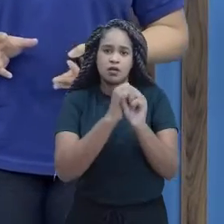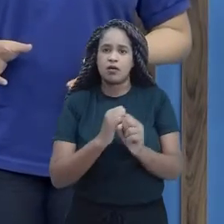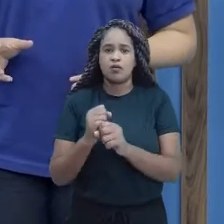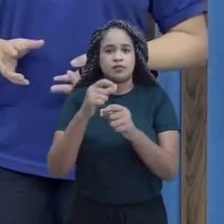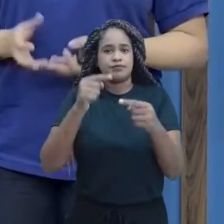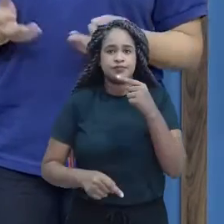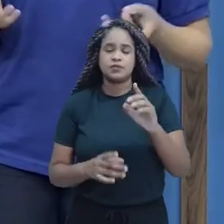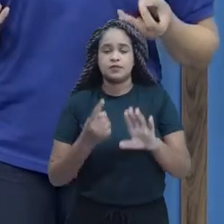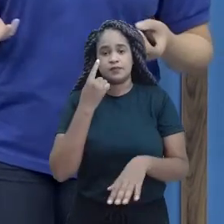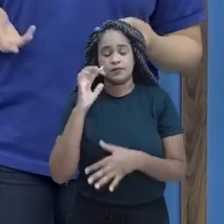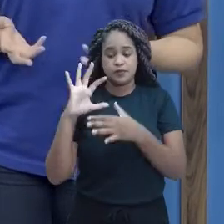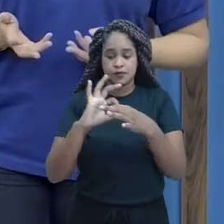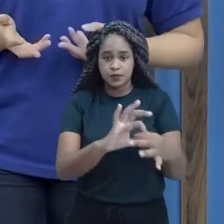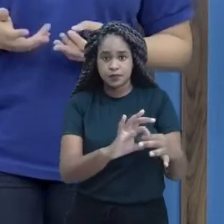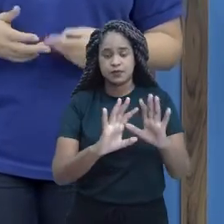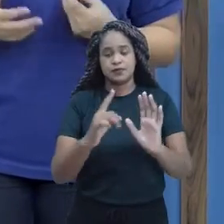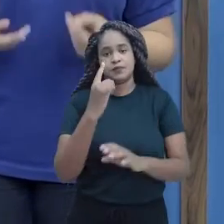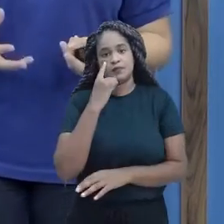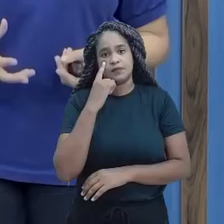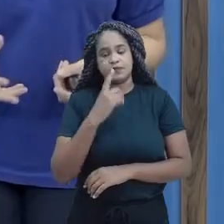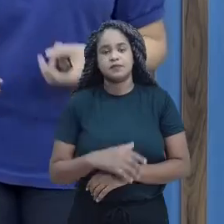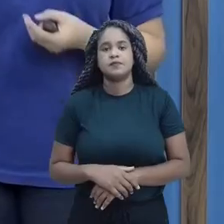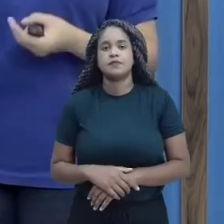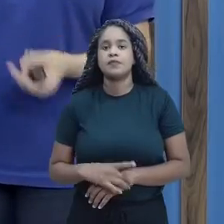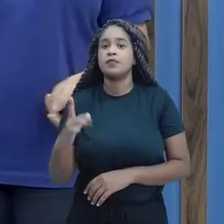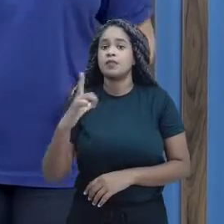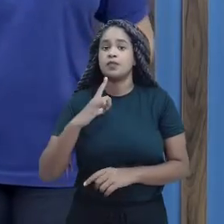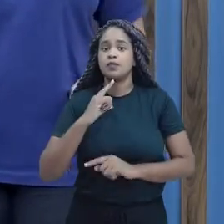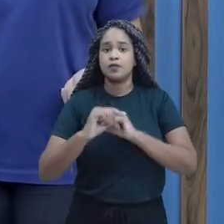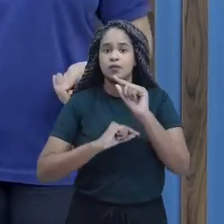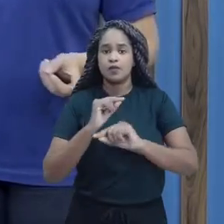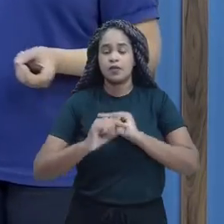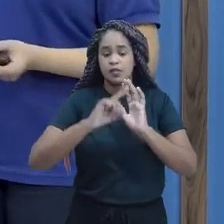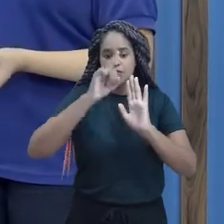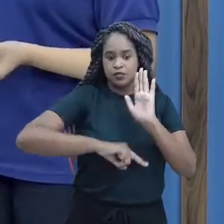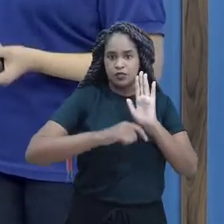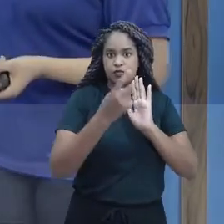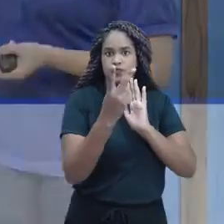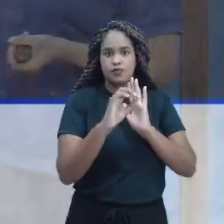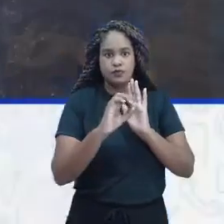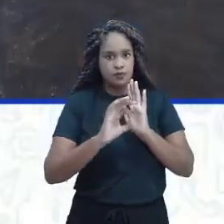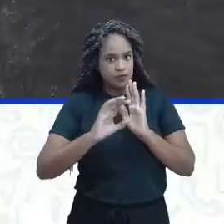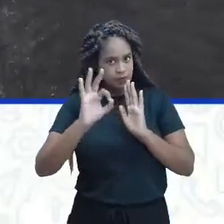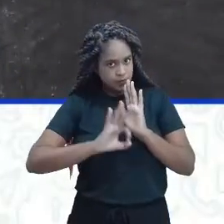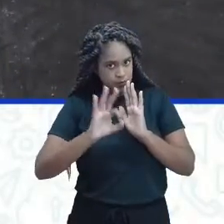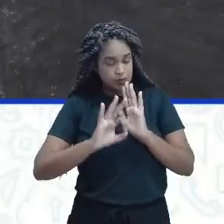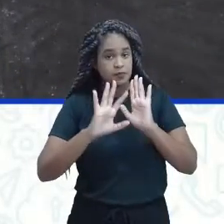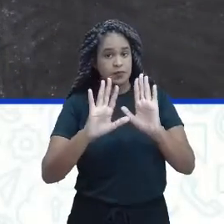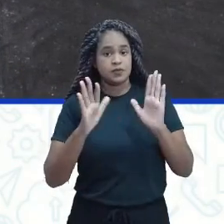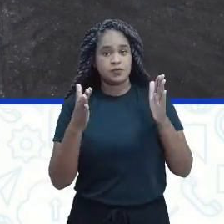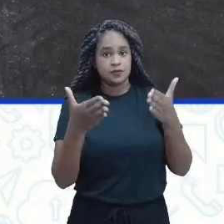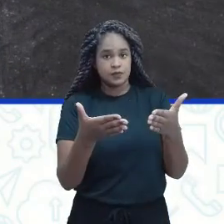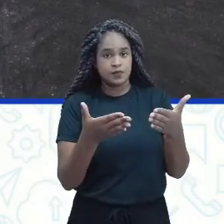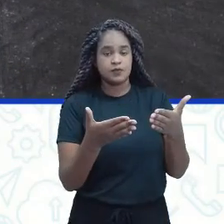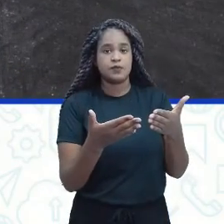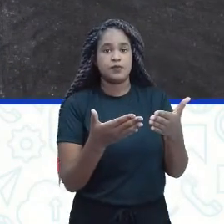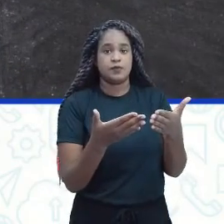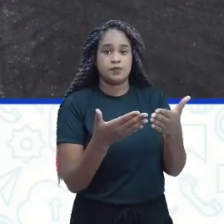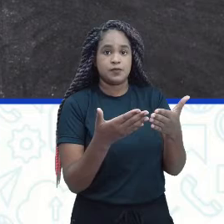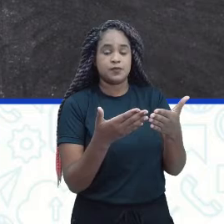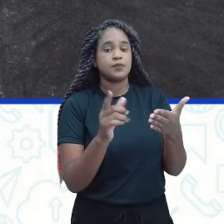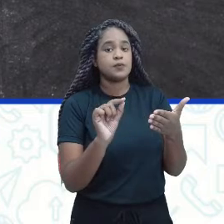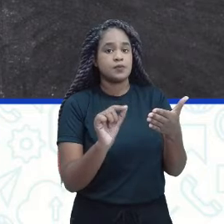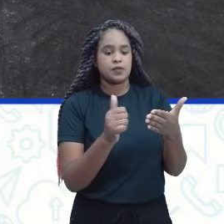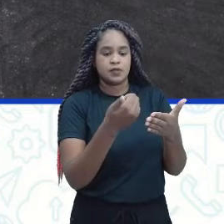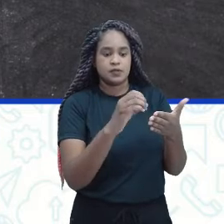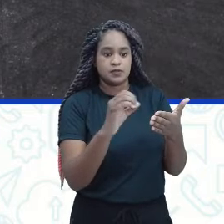como esse. Então, no contexto que a gente trouxe, houve um desconto inicialmente de 20%. No valor novo que se ficou, né, o